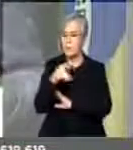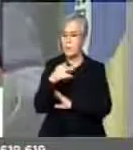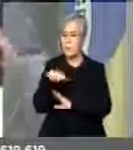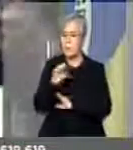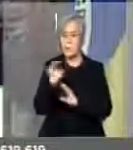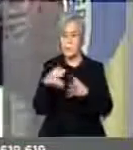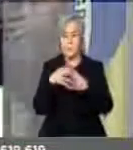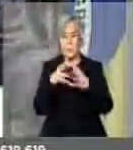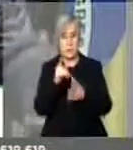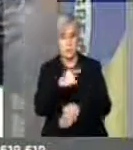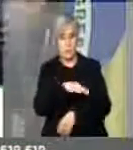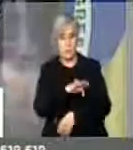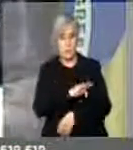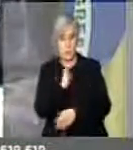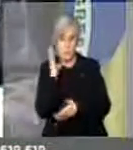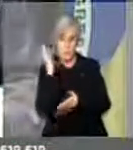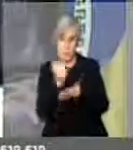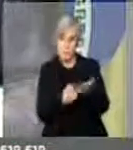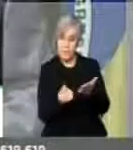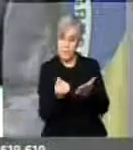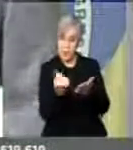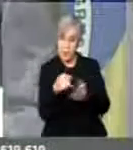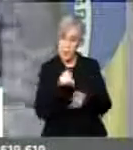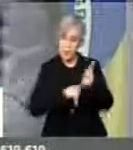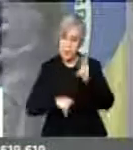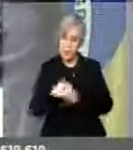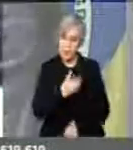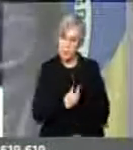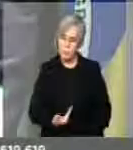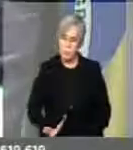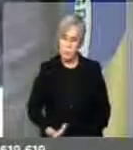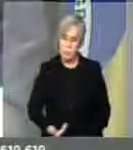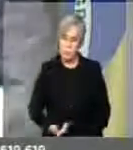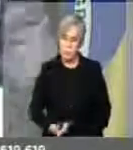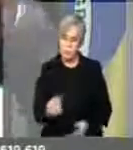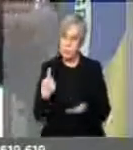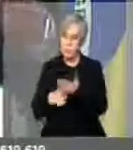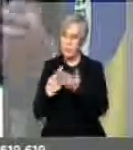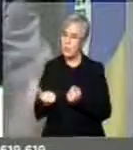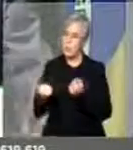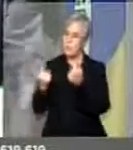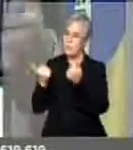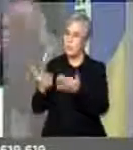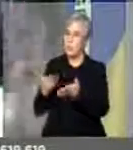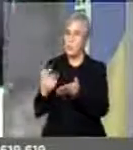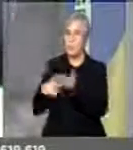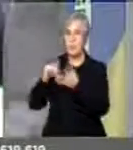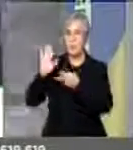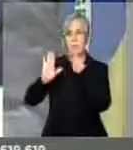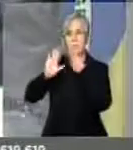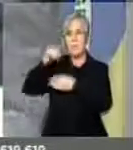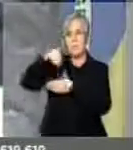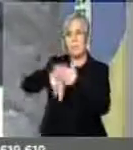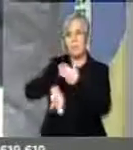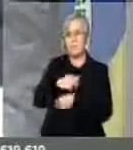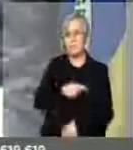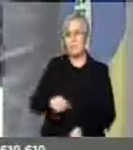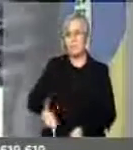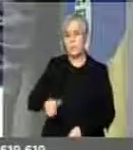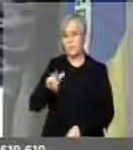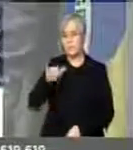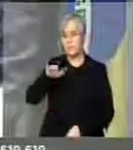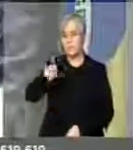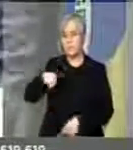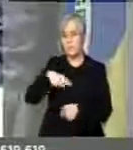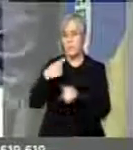PT para pegar dinheiro público para viabilizar as campanhas do presidente Lula e da presidente Dilma.